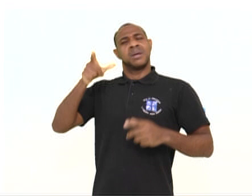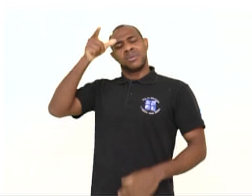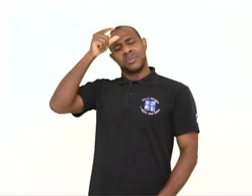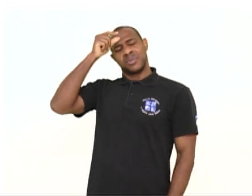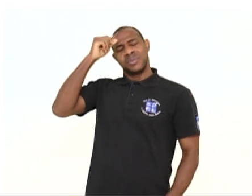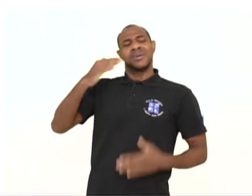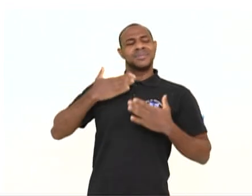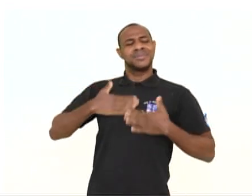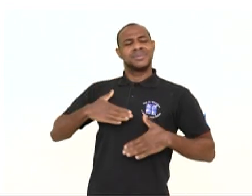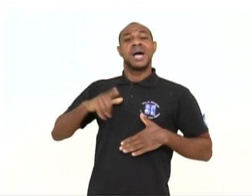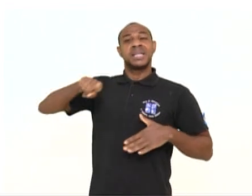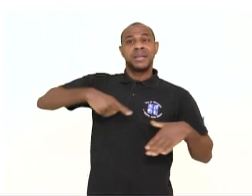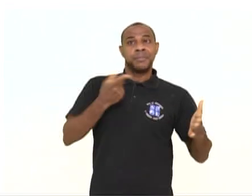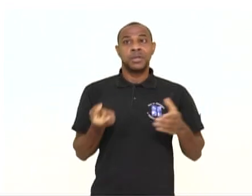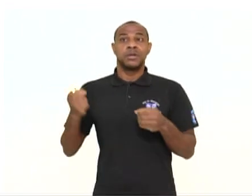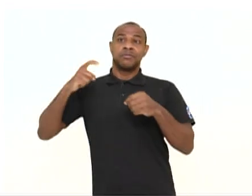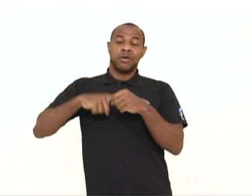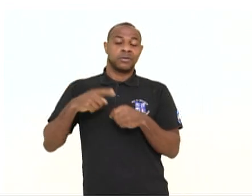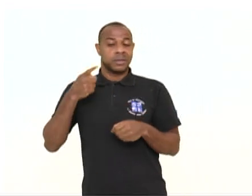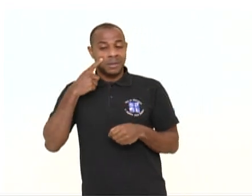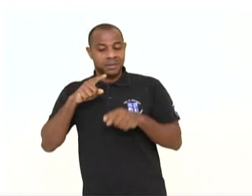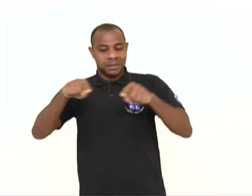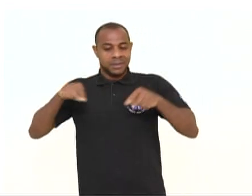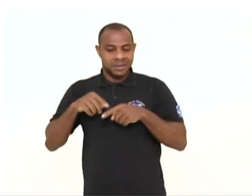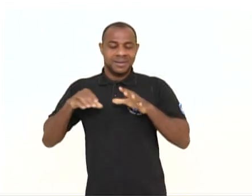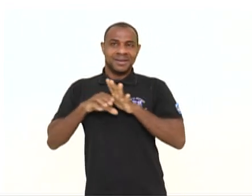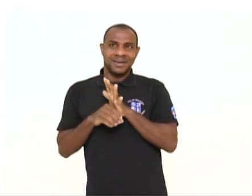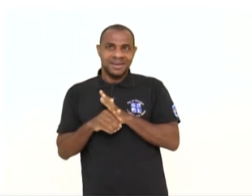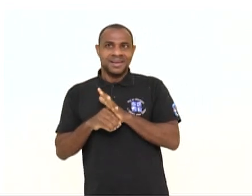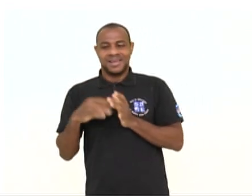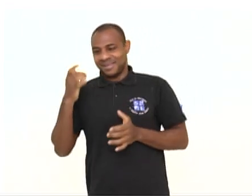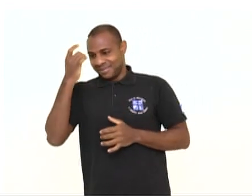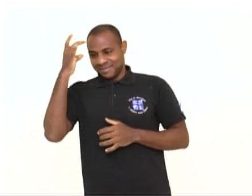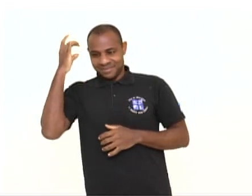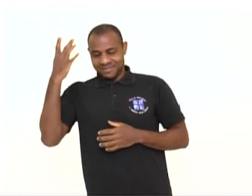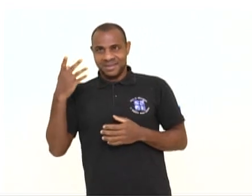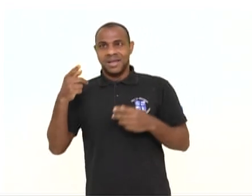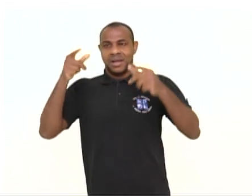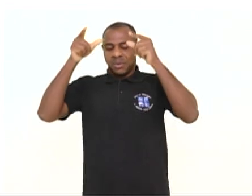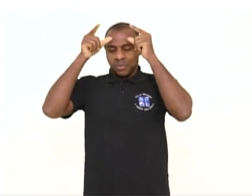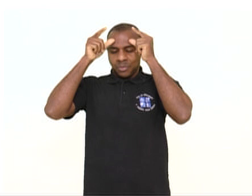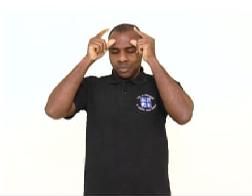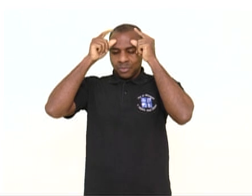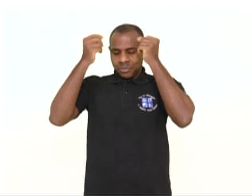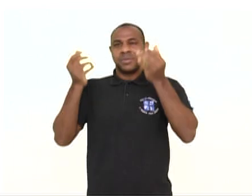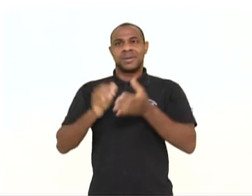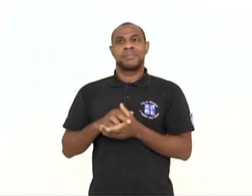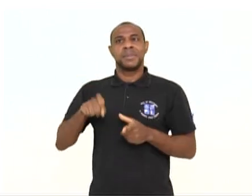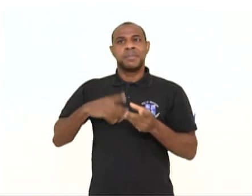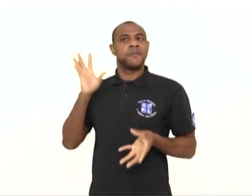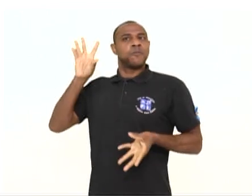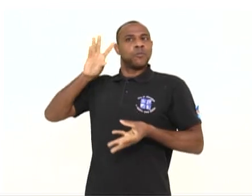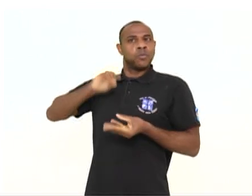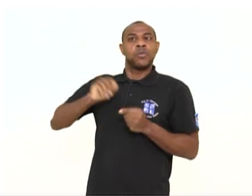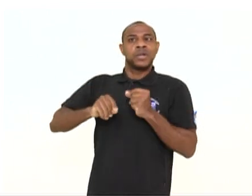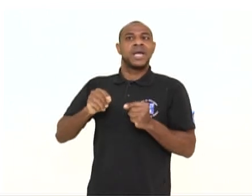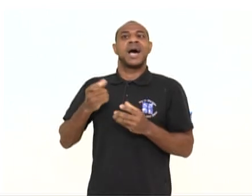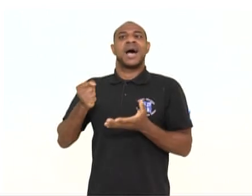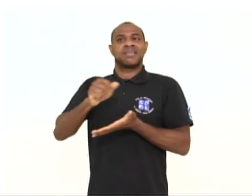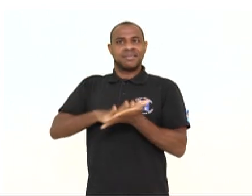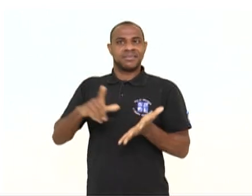aí às vezes facilita para vocês retomarem o pensamento de vocês e poderem concluir as atividades que vocês